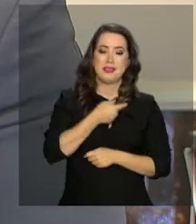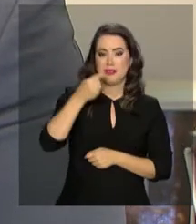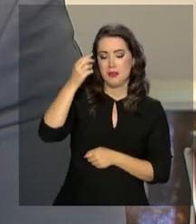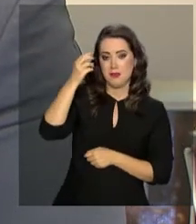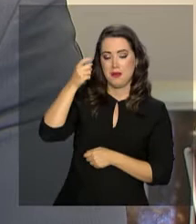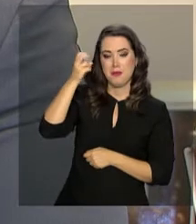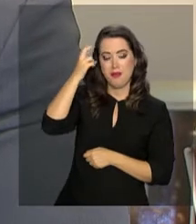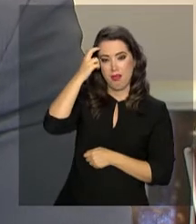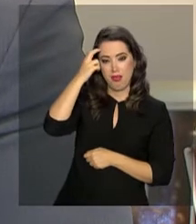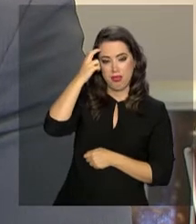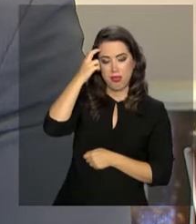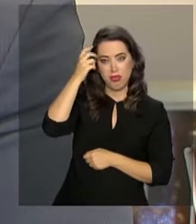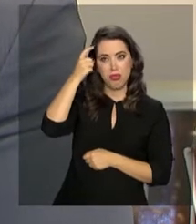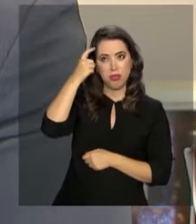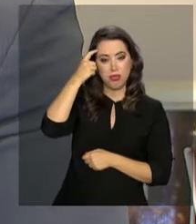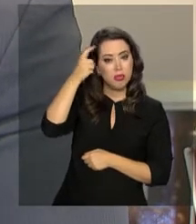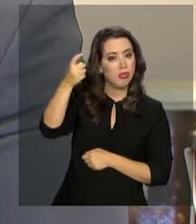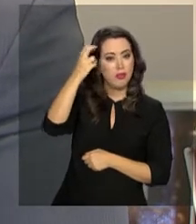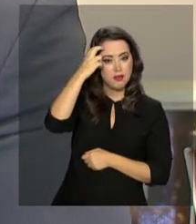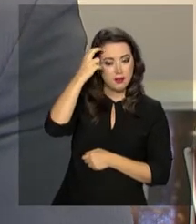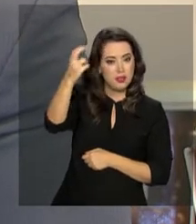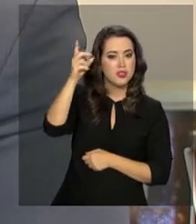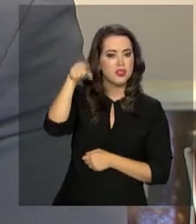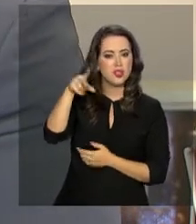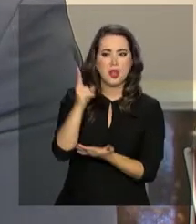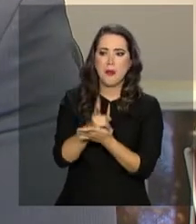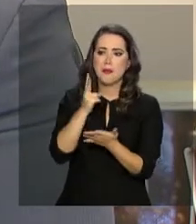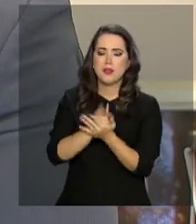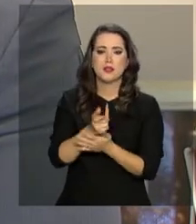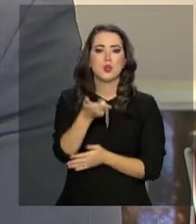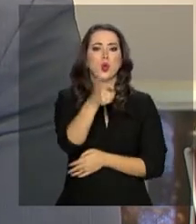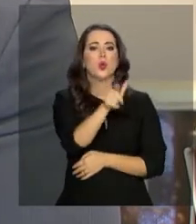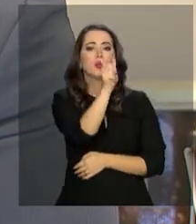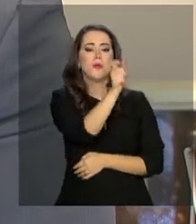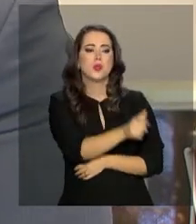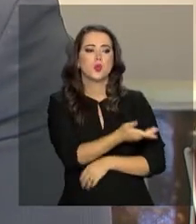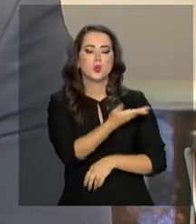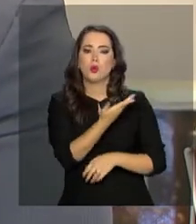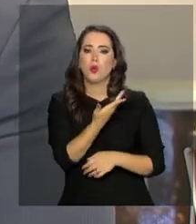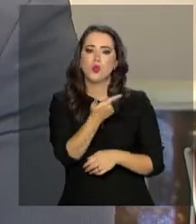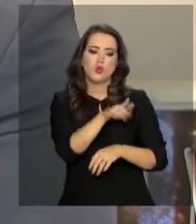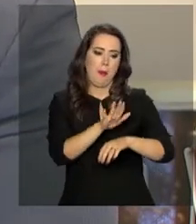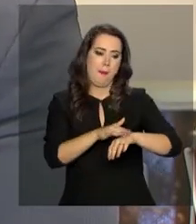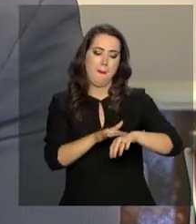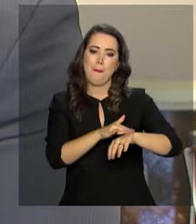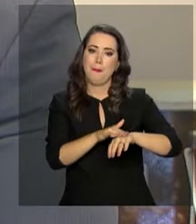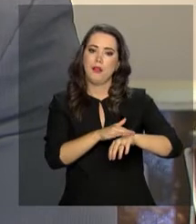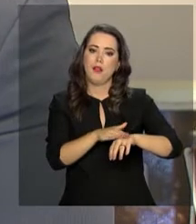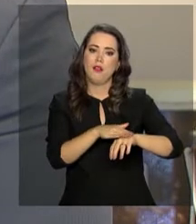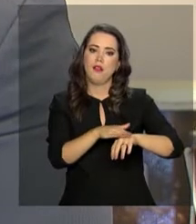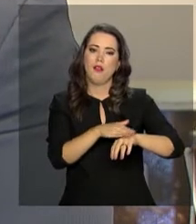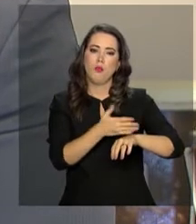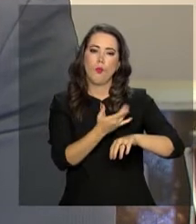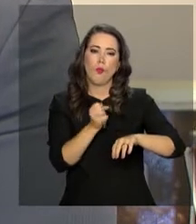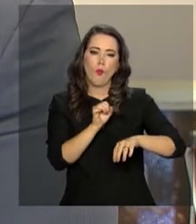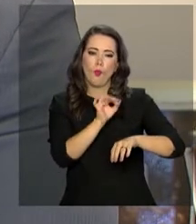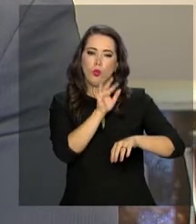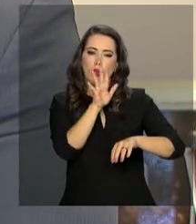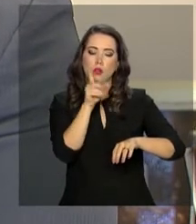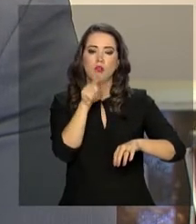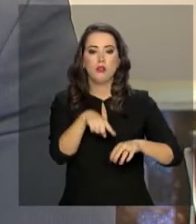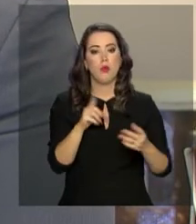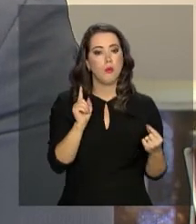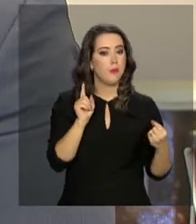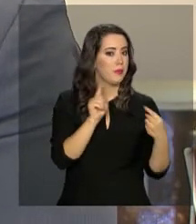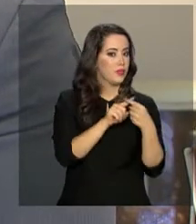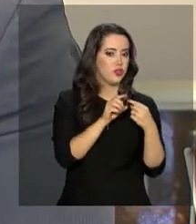era a mesma de que uma outra pessoa do a pele mais clara que a minha é esse foi o objetivo do sistema de reserva de